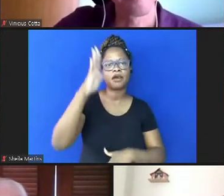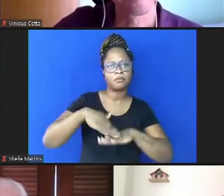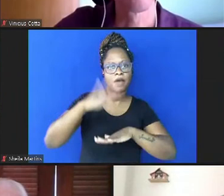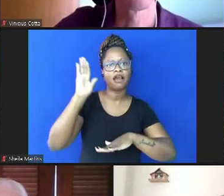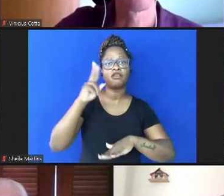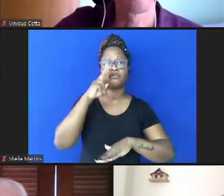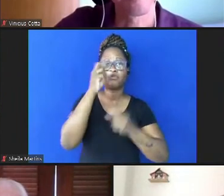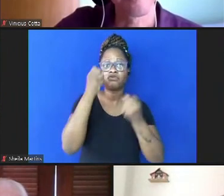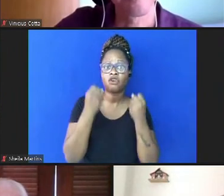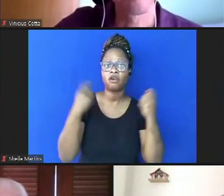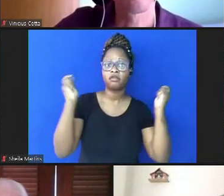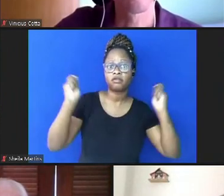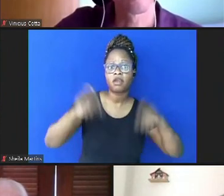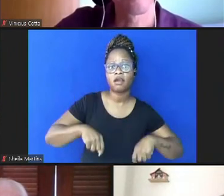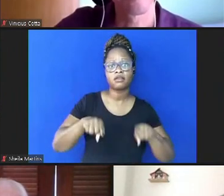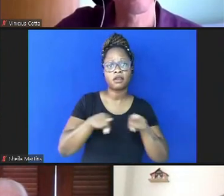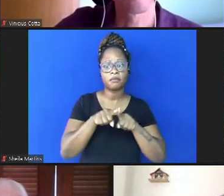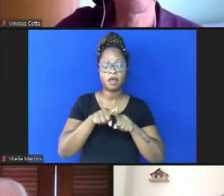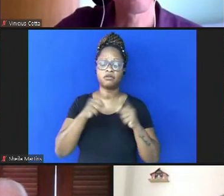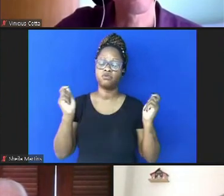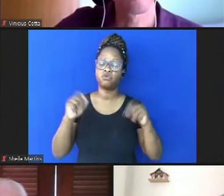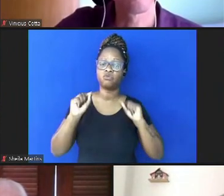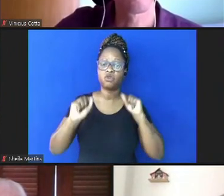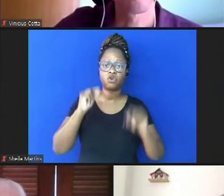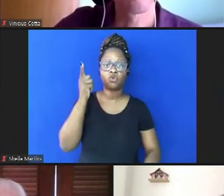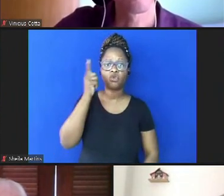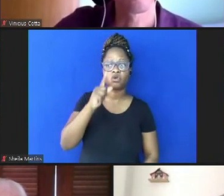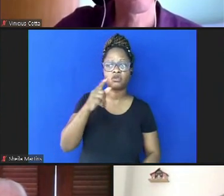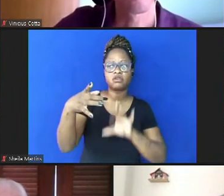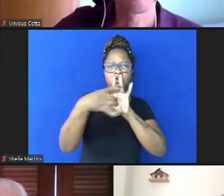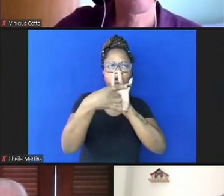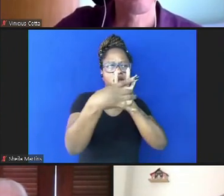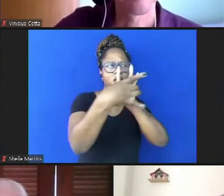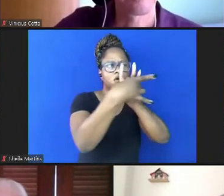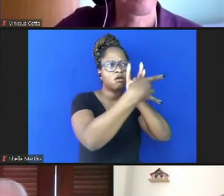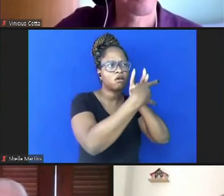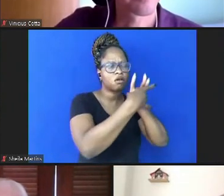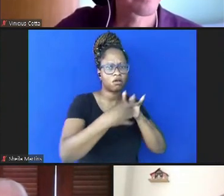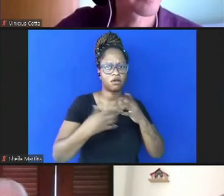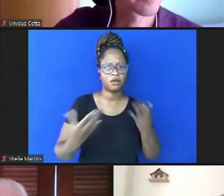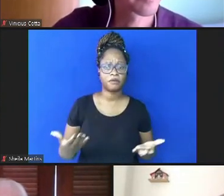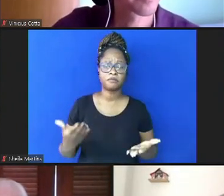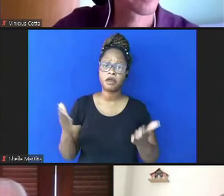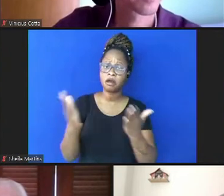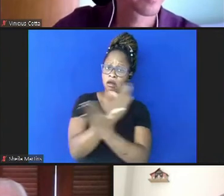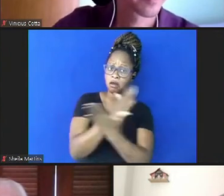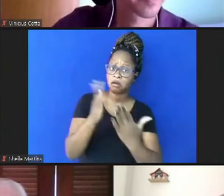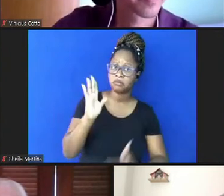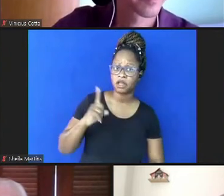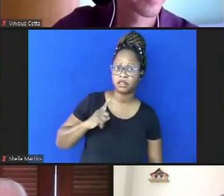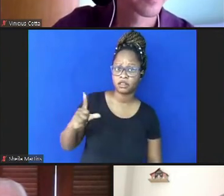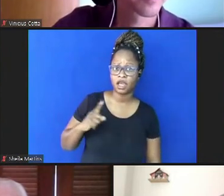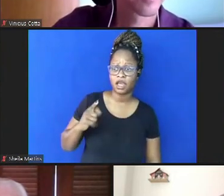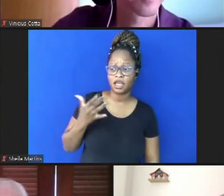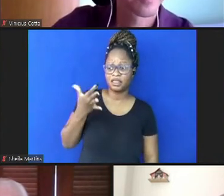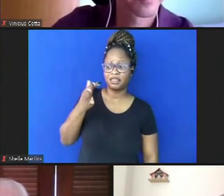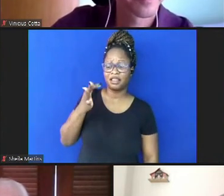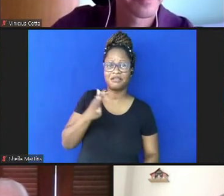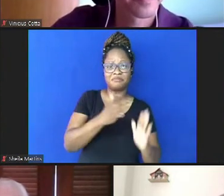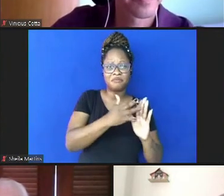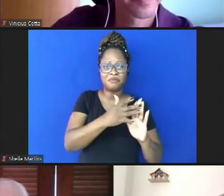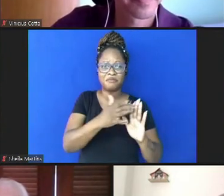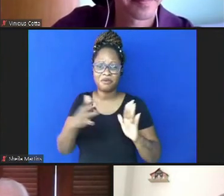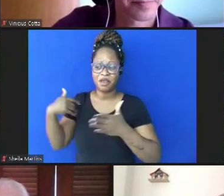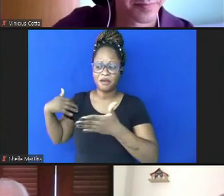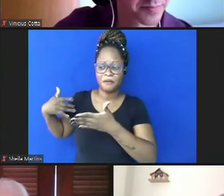fortalecer essa perspectiva de parcerias de mais longo prazo. Algumas nós já temos até de décadas, como o Paulo falou, desde o